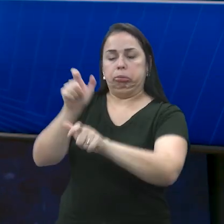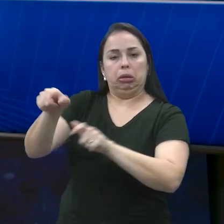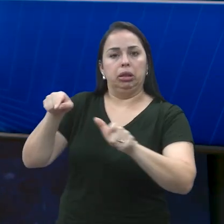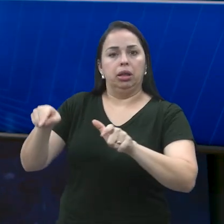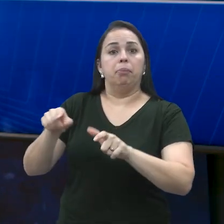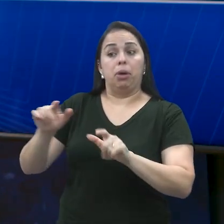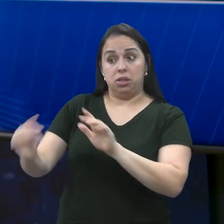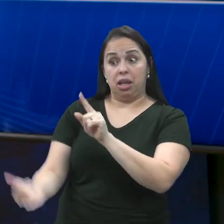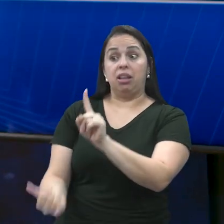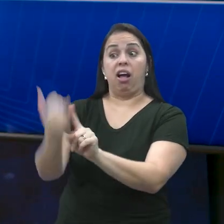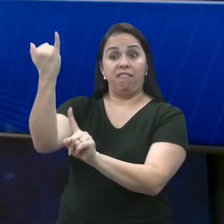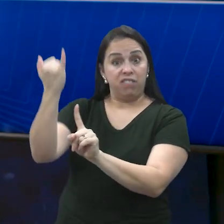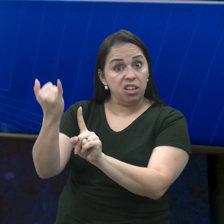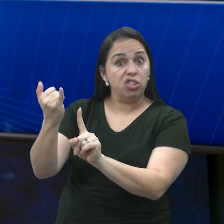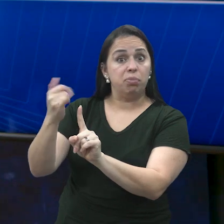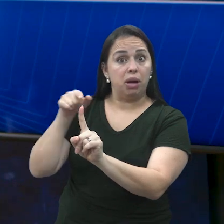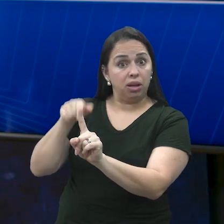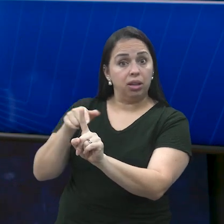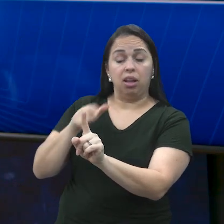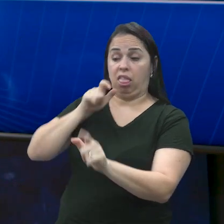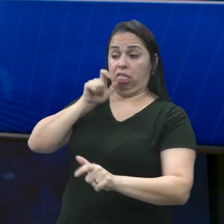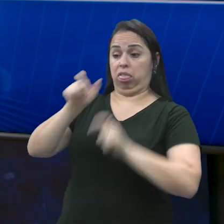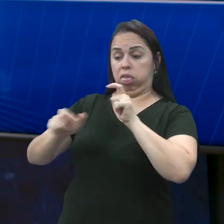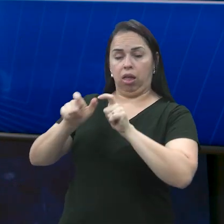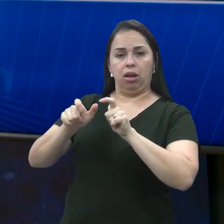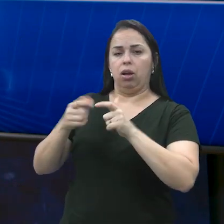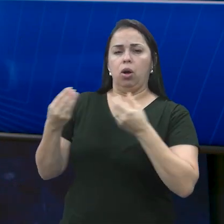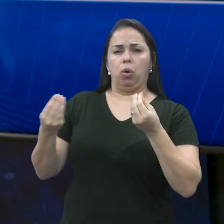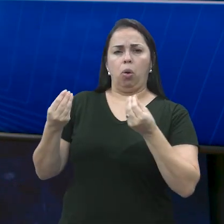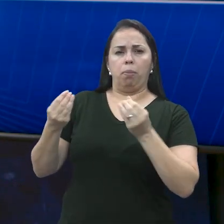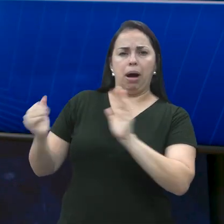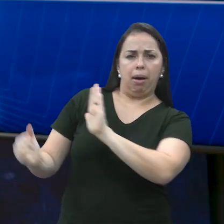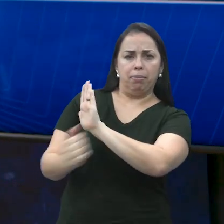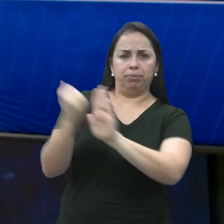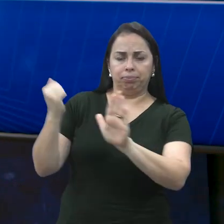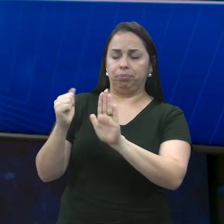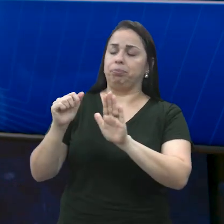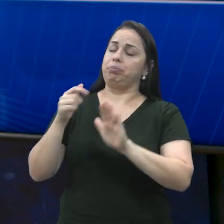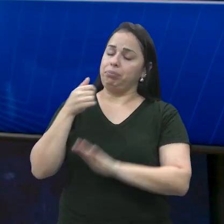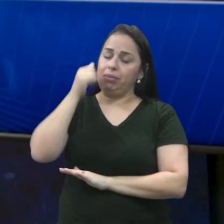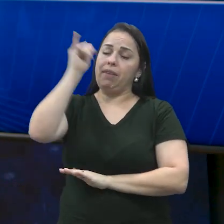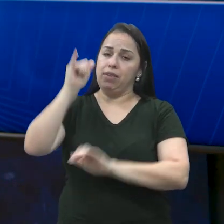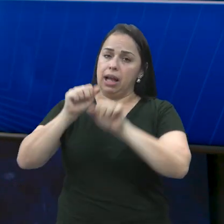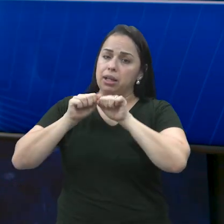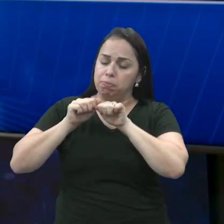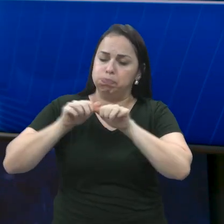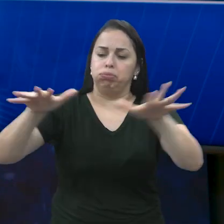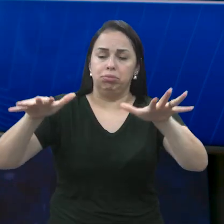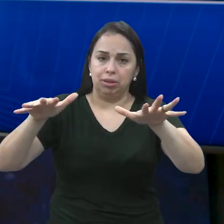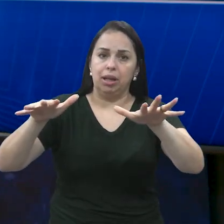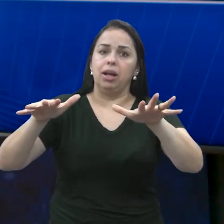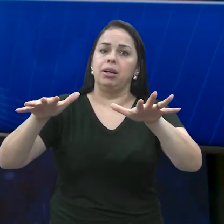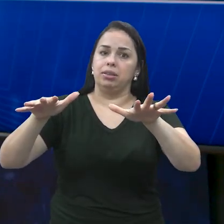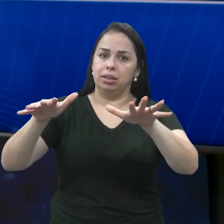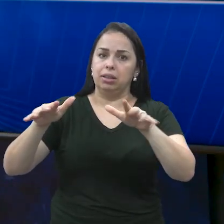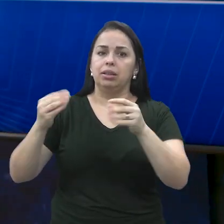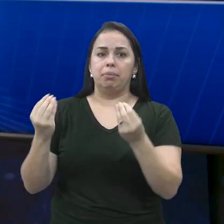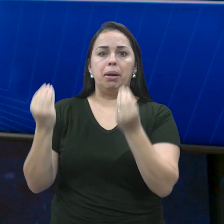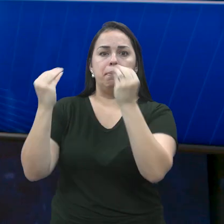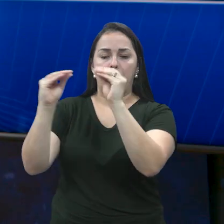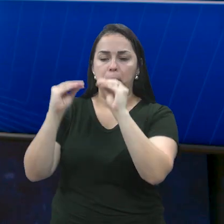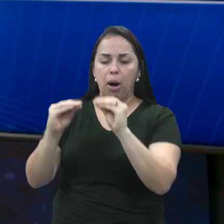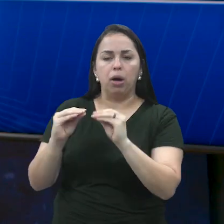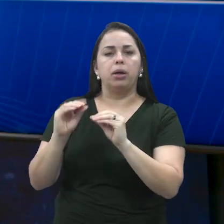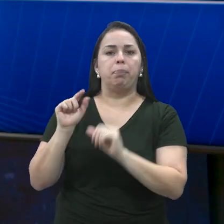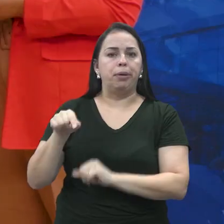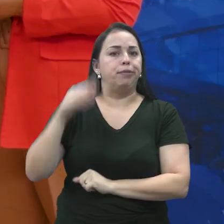que pode estar sendo vítima de algum ataque, e dessa forma evitar com que isso se espalhe e que isso seja propagado através de postagens